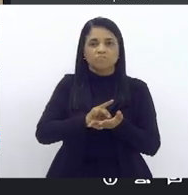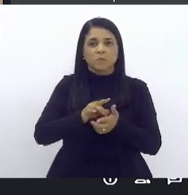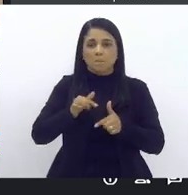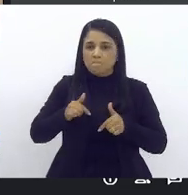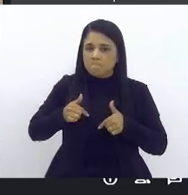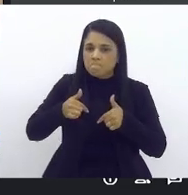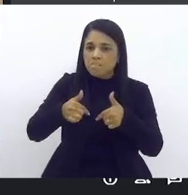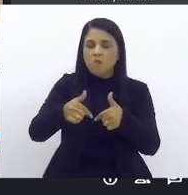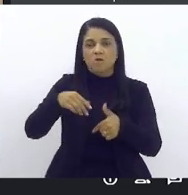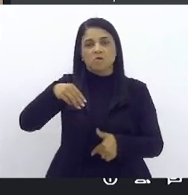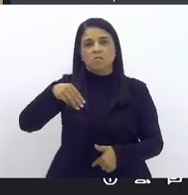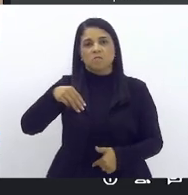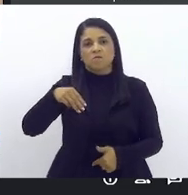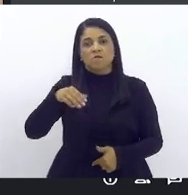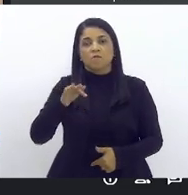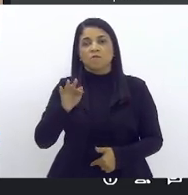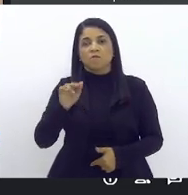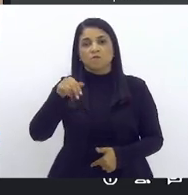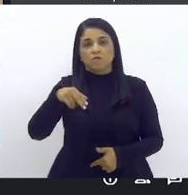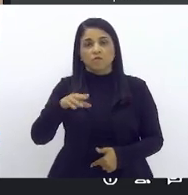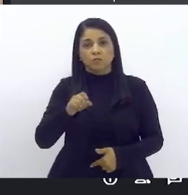da função de